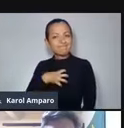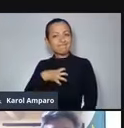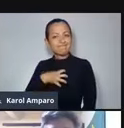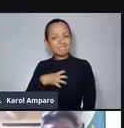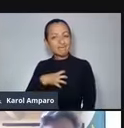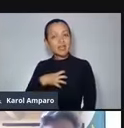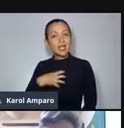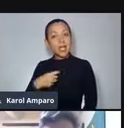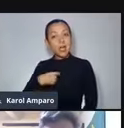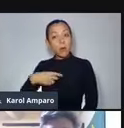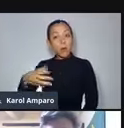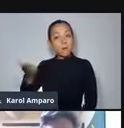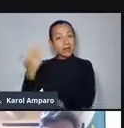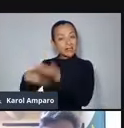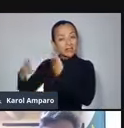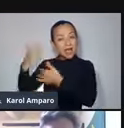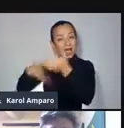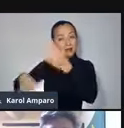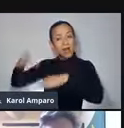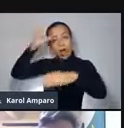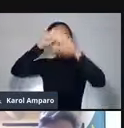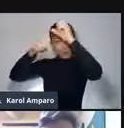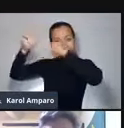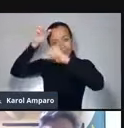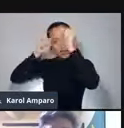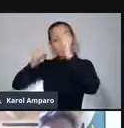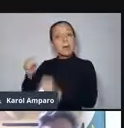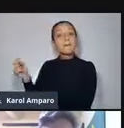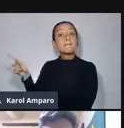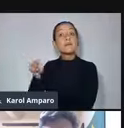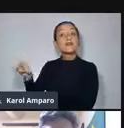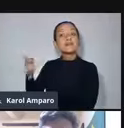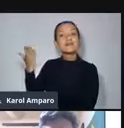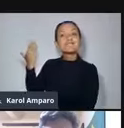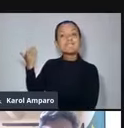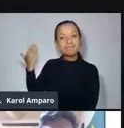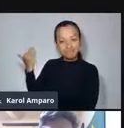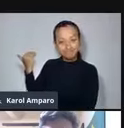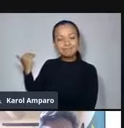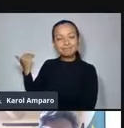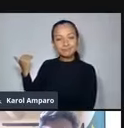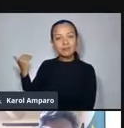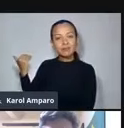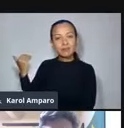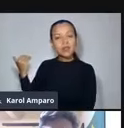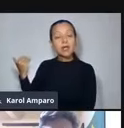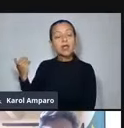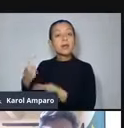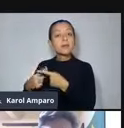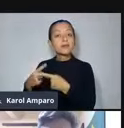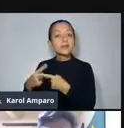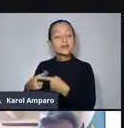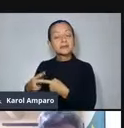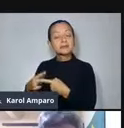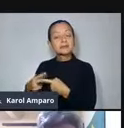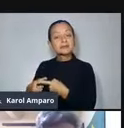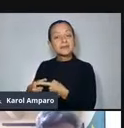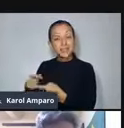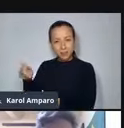tive de mestres anteriores, os famosos mestres de um passado não muito distante, né, que realmente